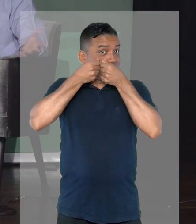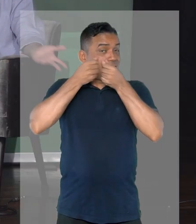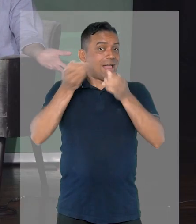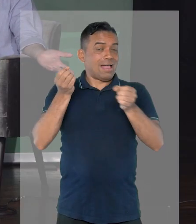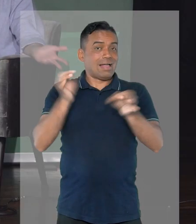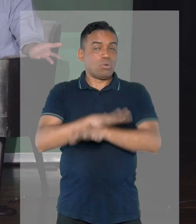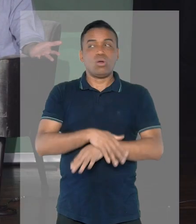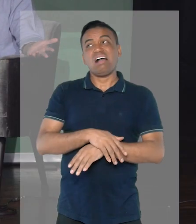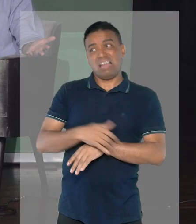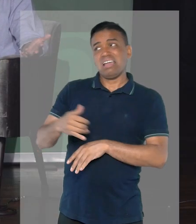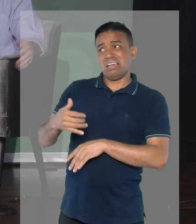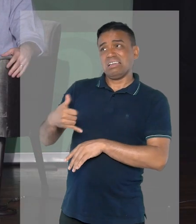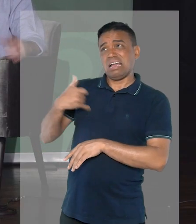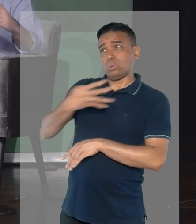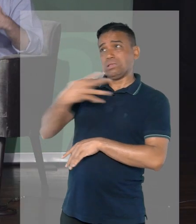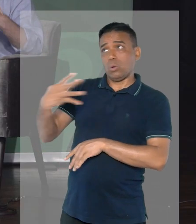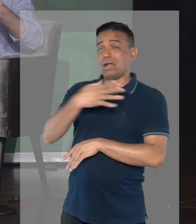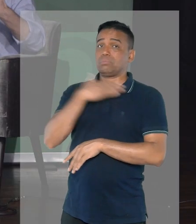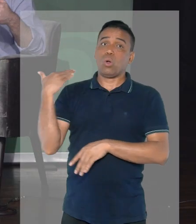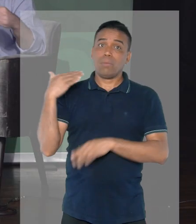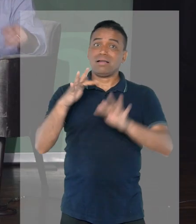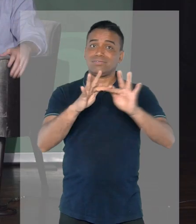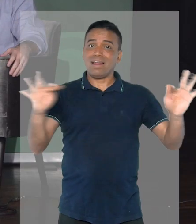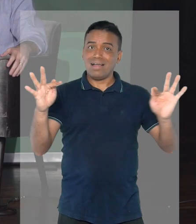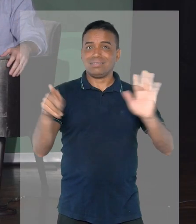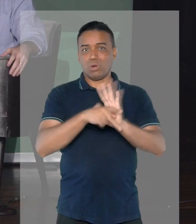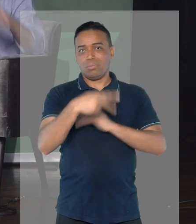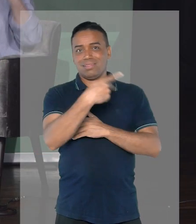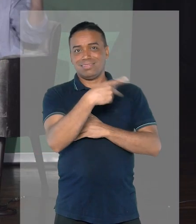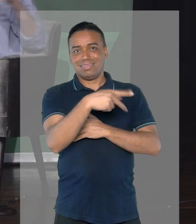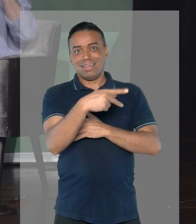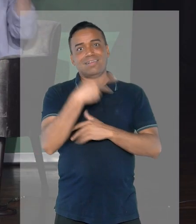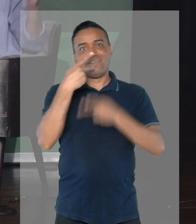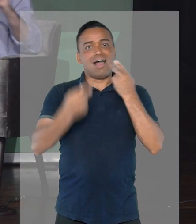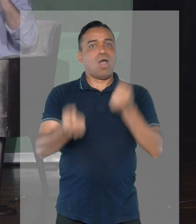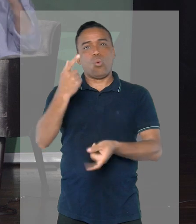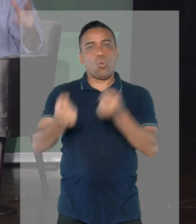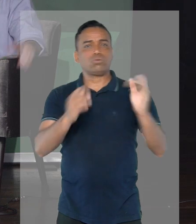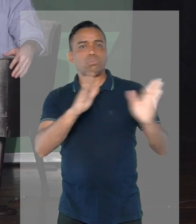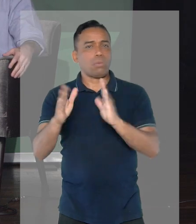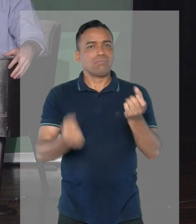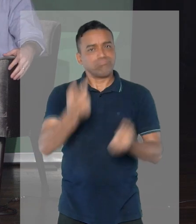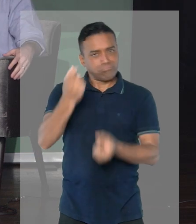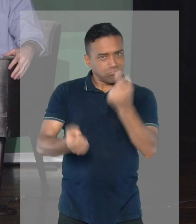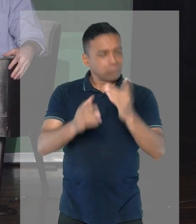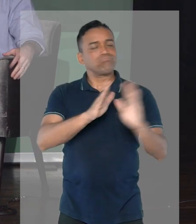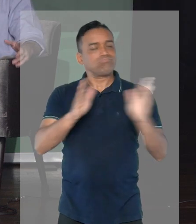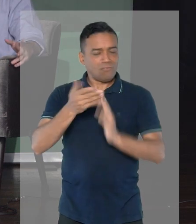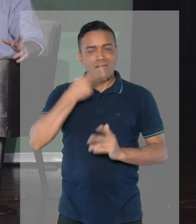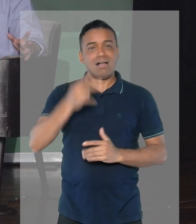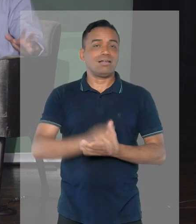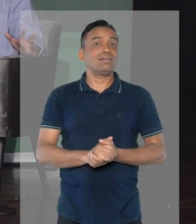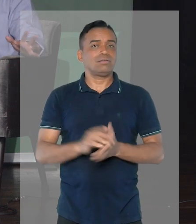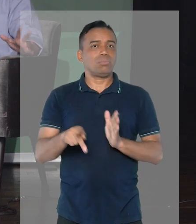O Leminski morre aos 44, né? Mas essa frase do Leminski, ele fala isso em alguns momentos, assim. Mas tem, se não